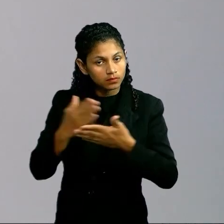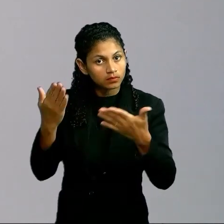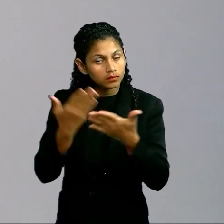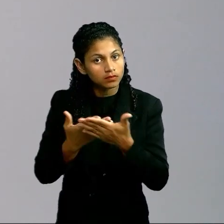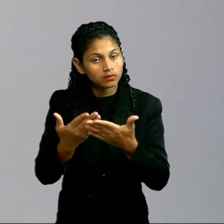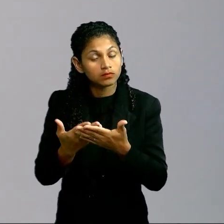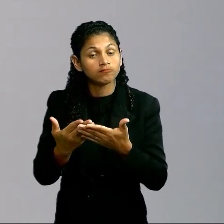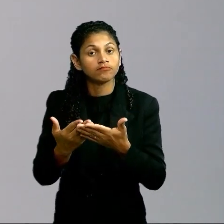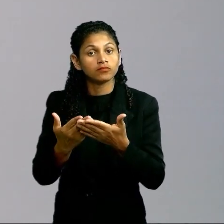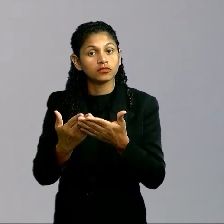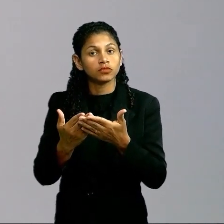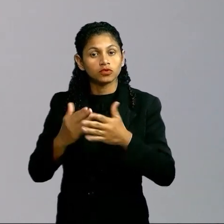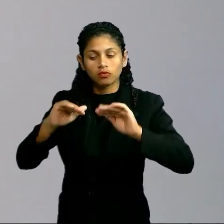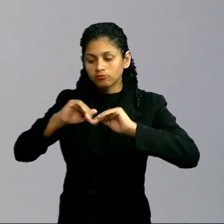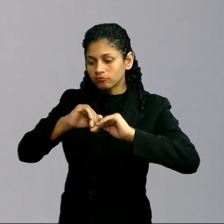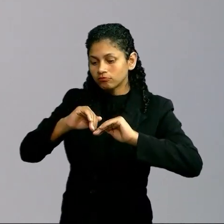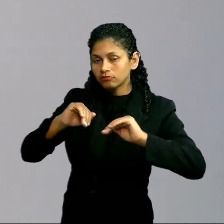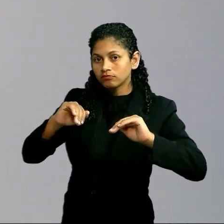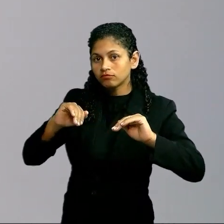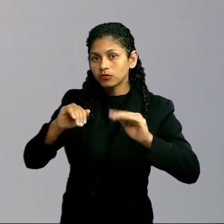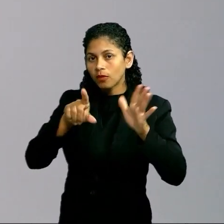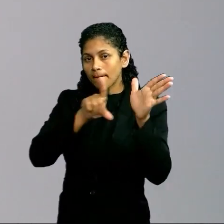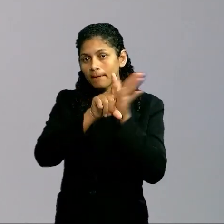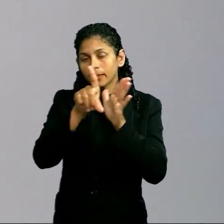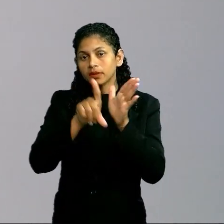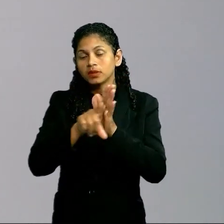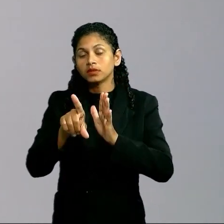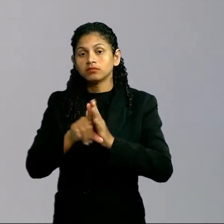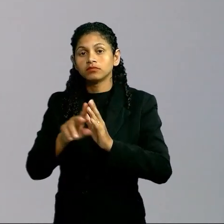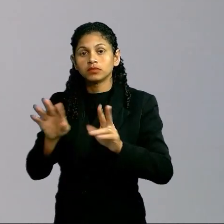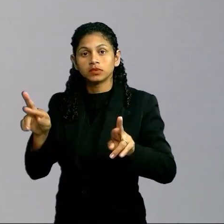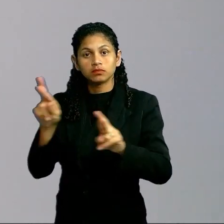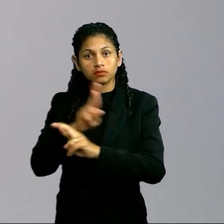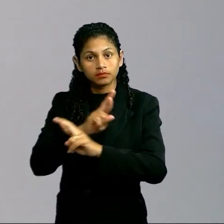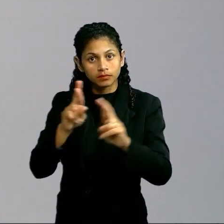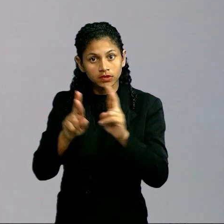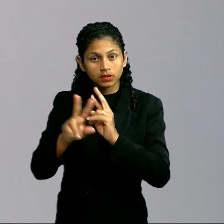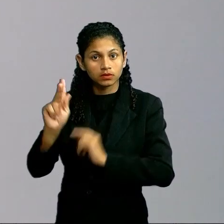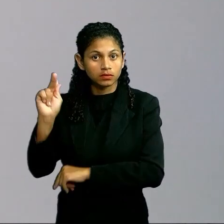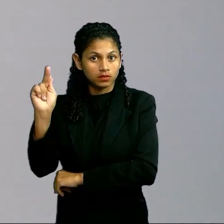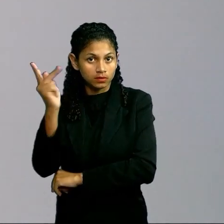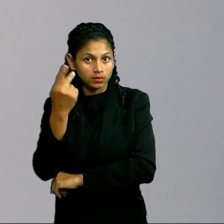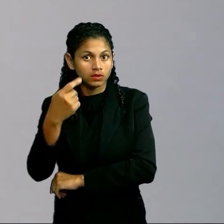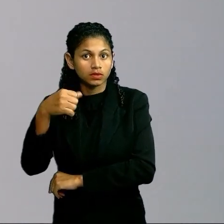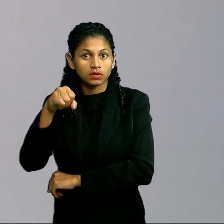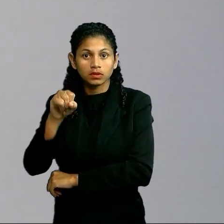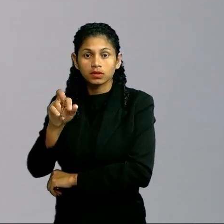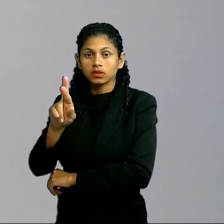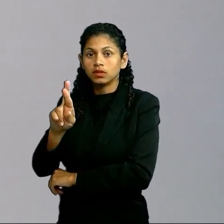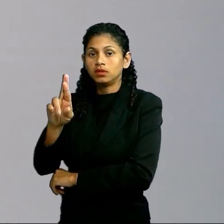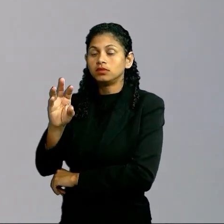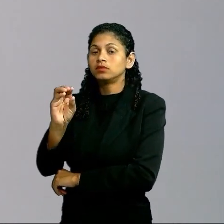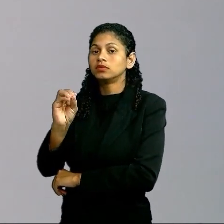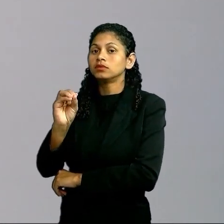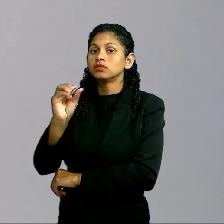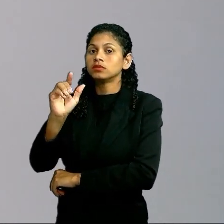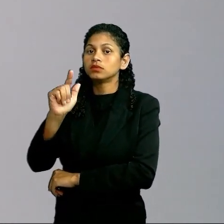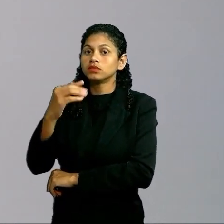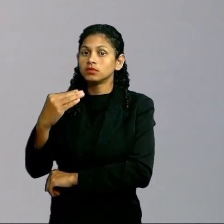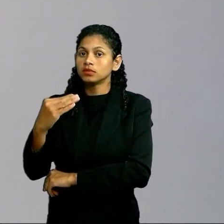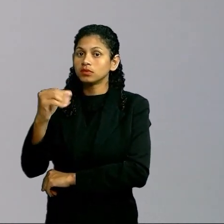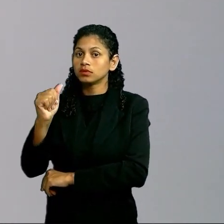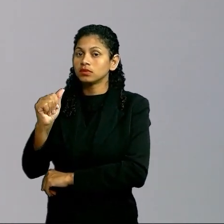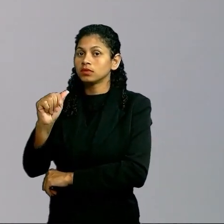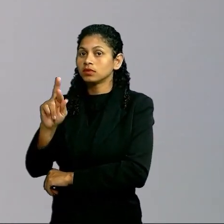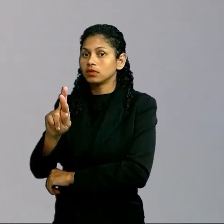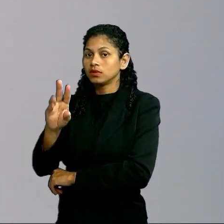uma questão aqui para vocês com relação aos hidrocarbonetos. É a parte da química que vai se preocupar com o estudo das